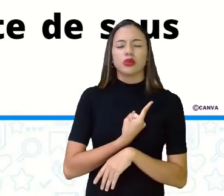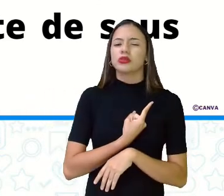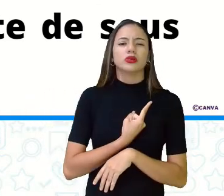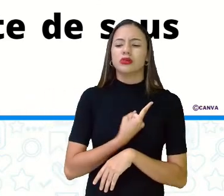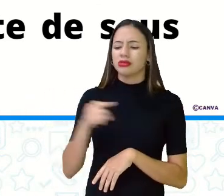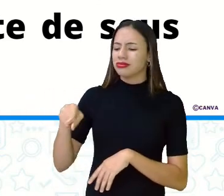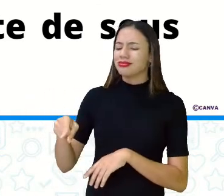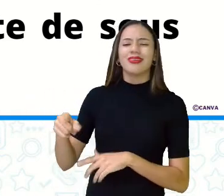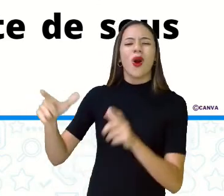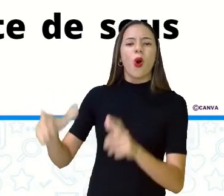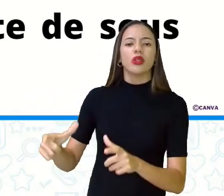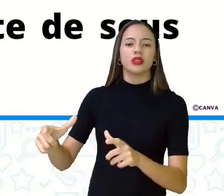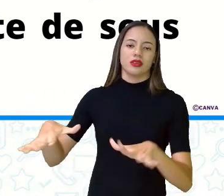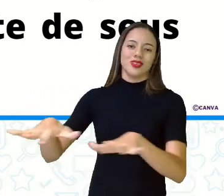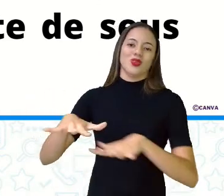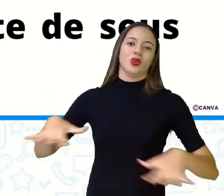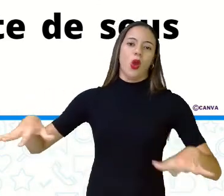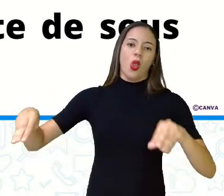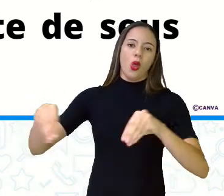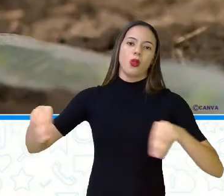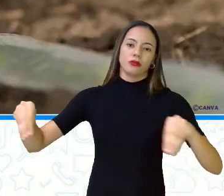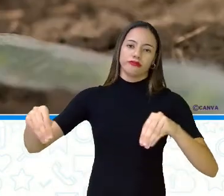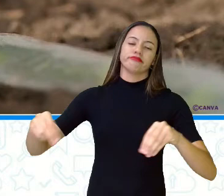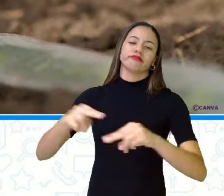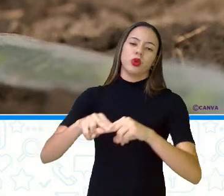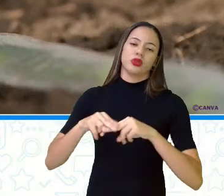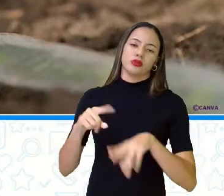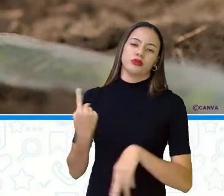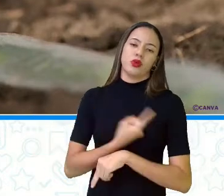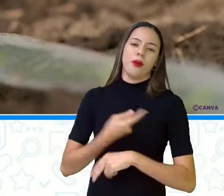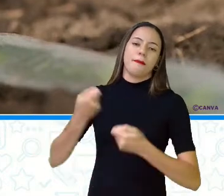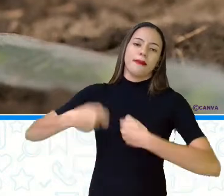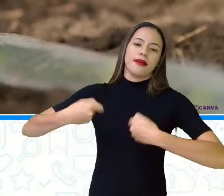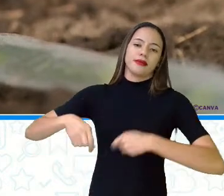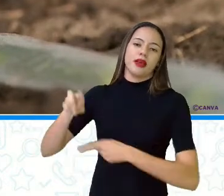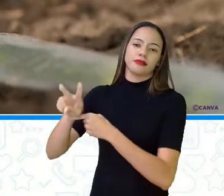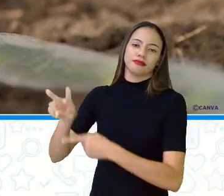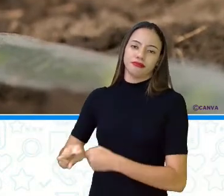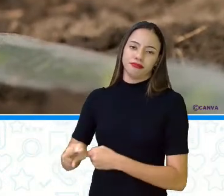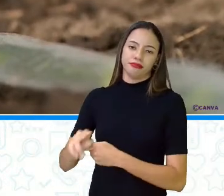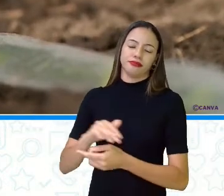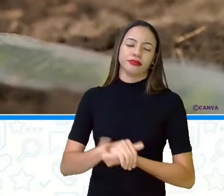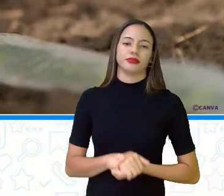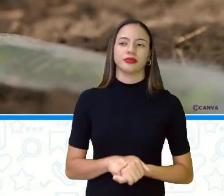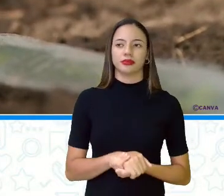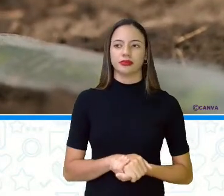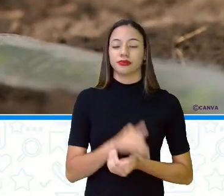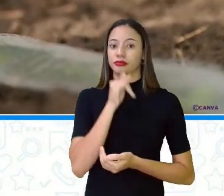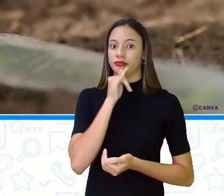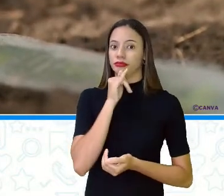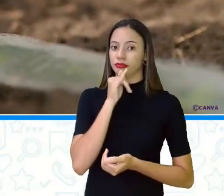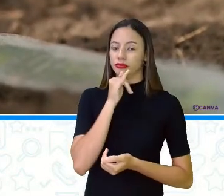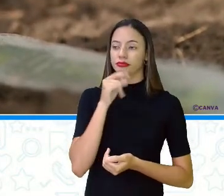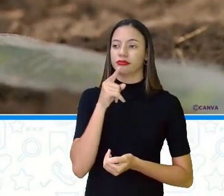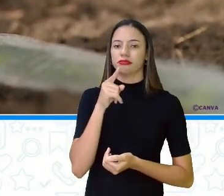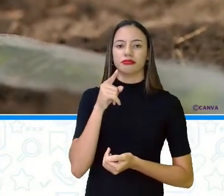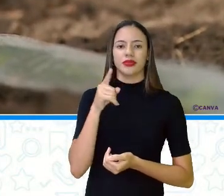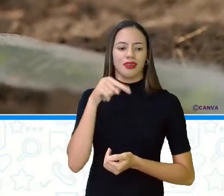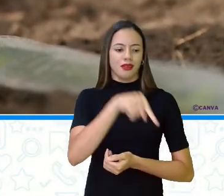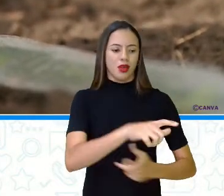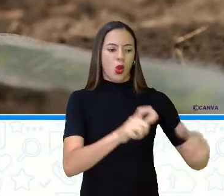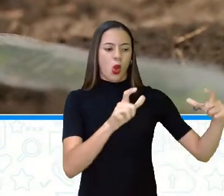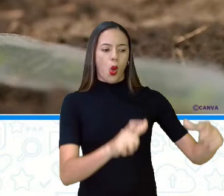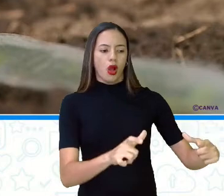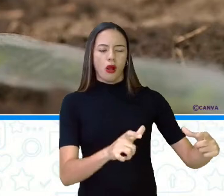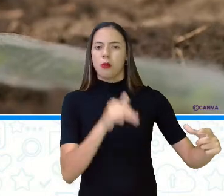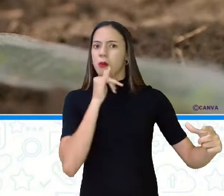solo. Então, por isso, claro que a gente precisa preservá-lo. Quando a gente chega num determinado local, na